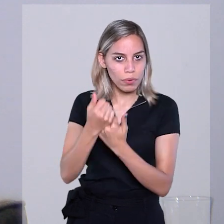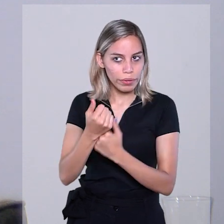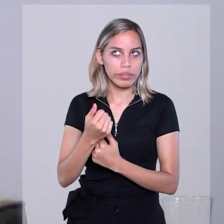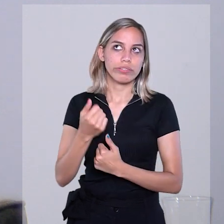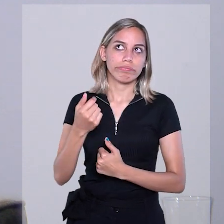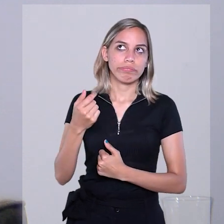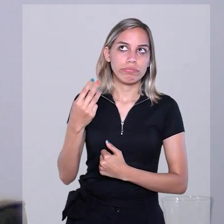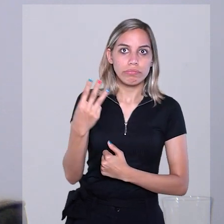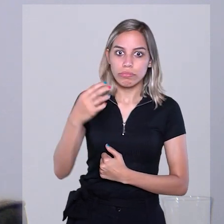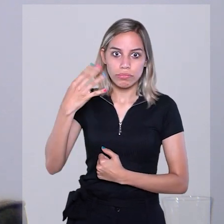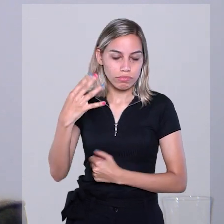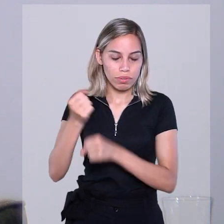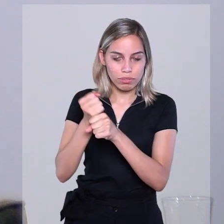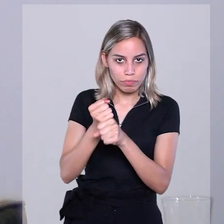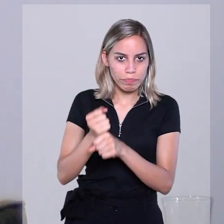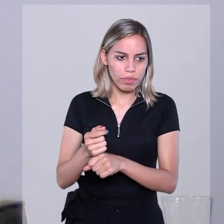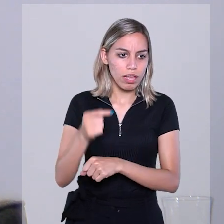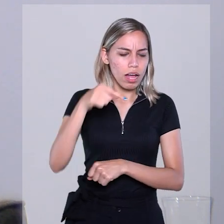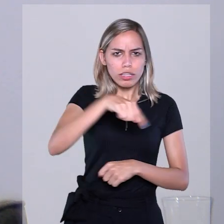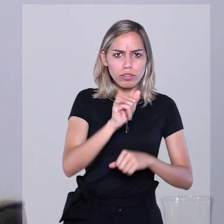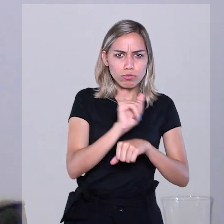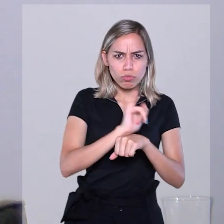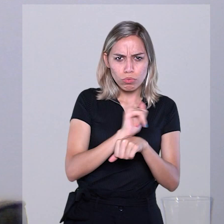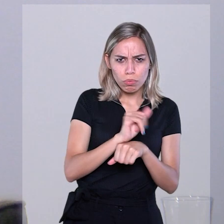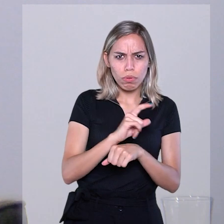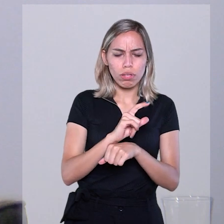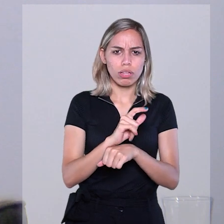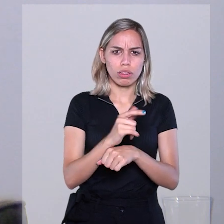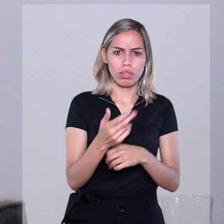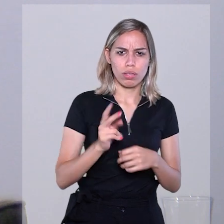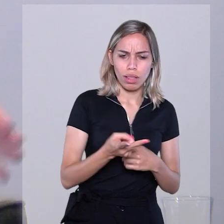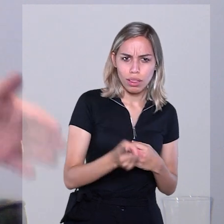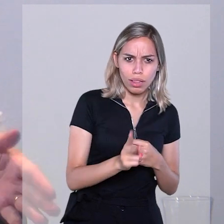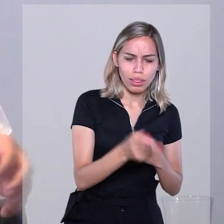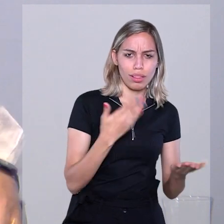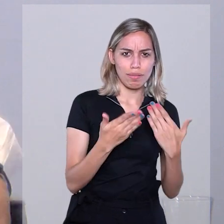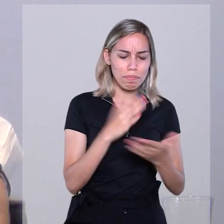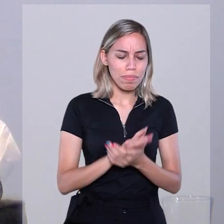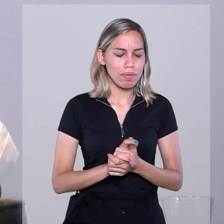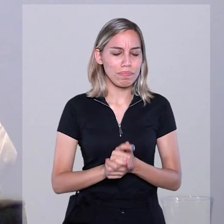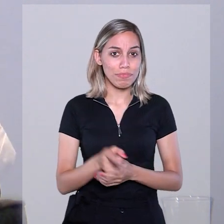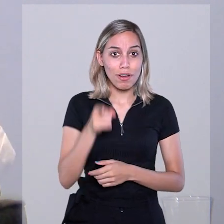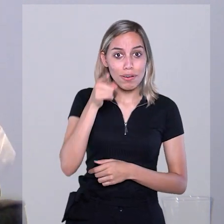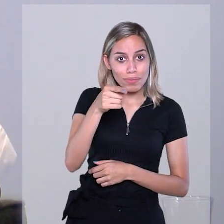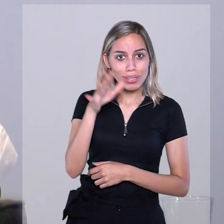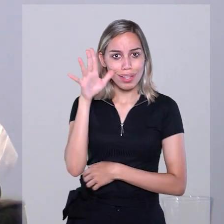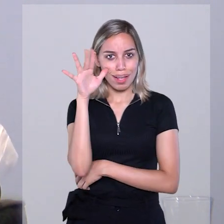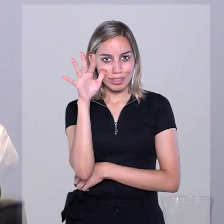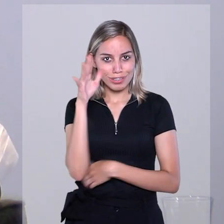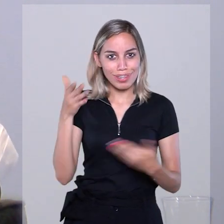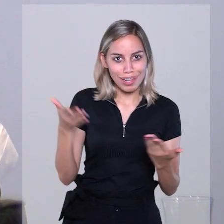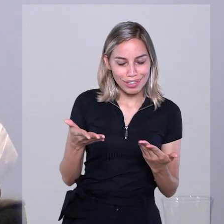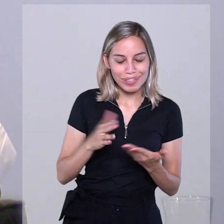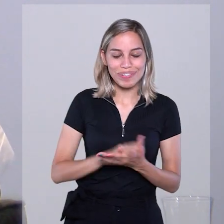caqui. O convidado é o poeta e artista visual Ricardo Aleixo. Ricardo é um homem negro,